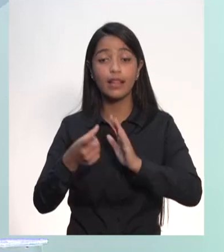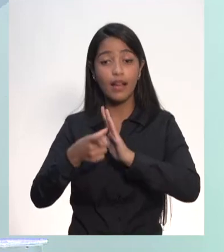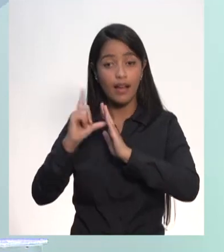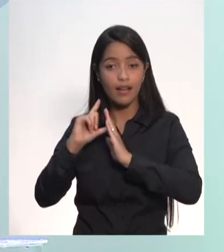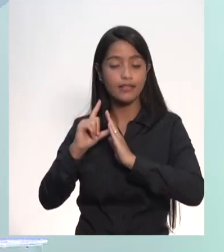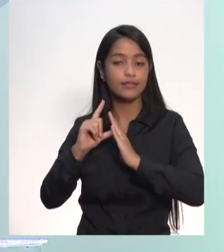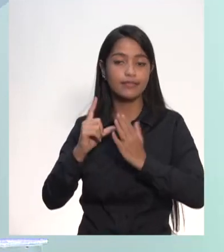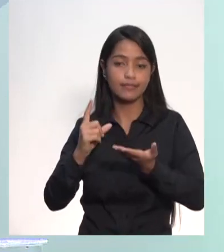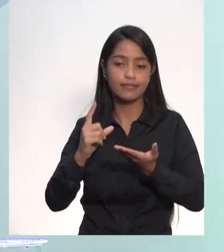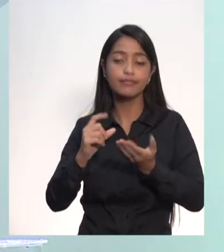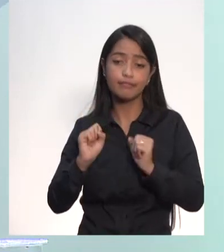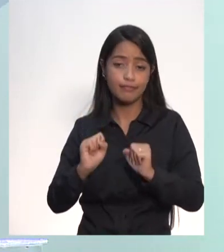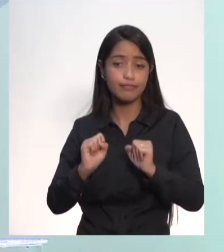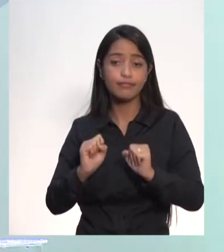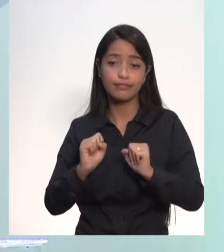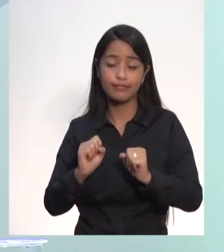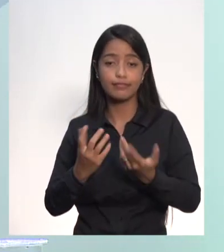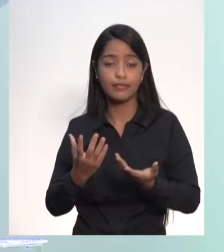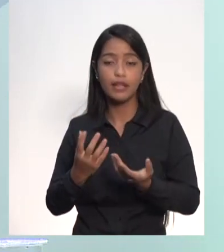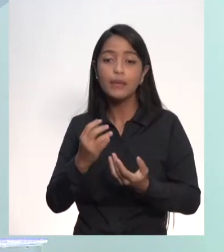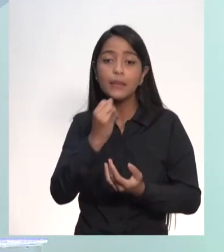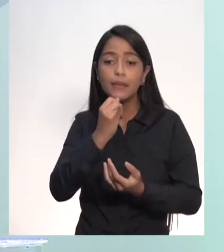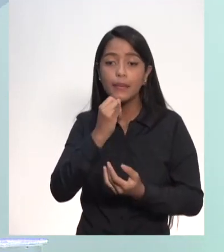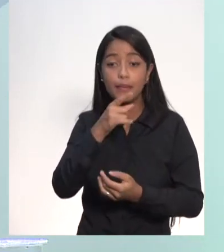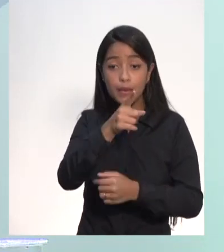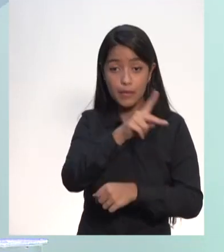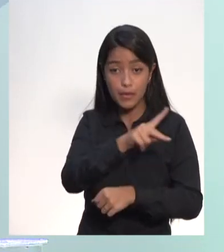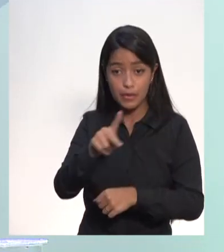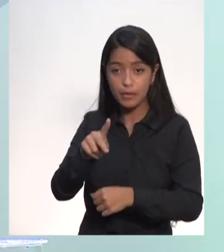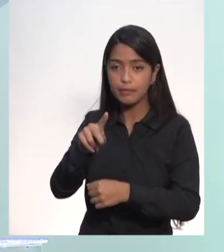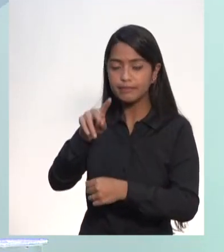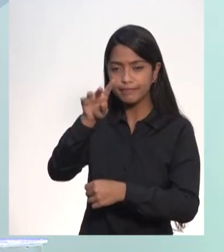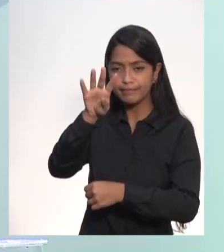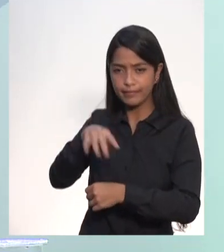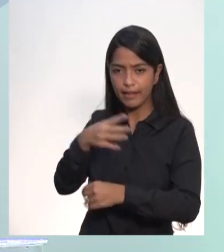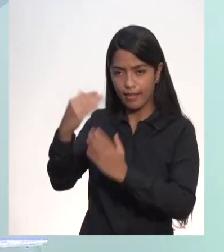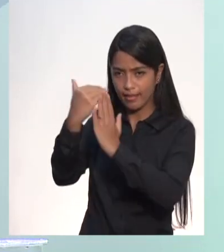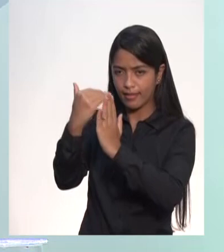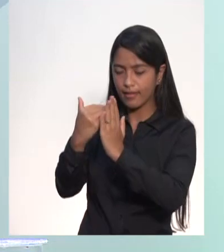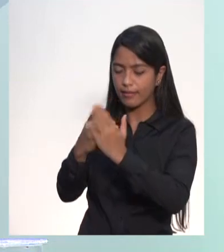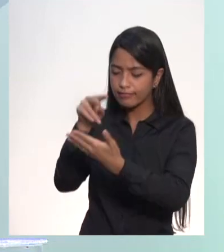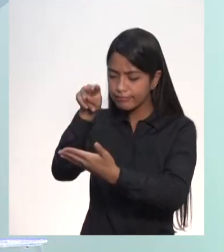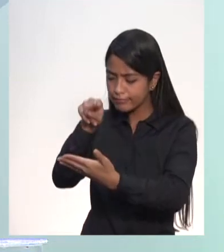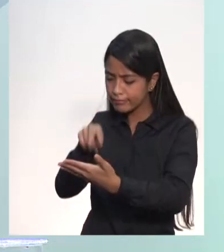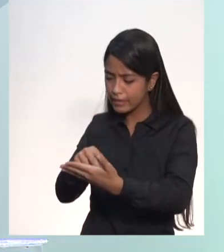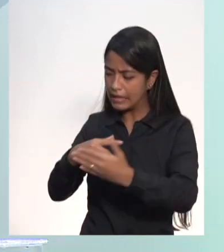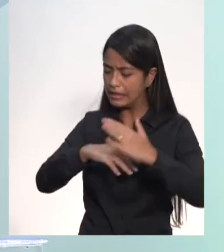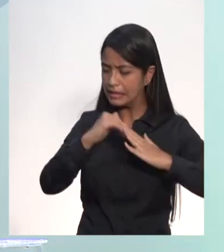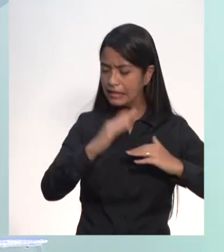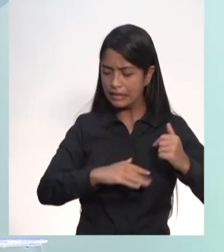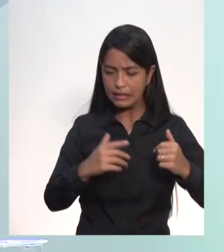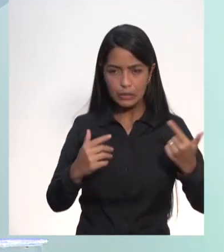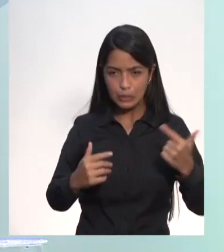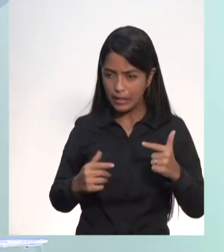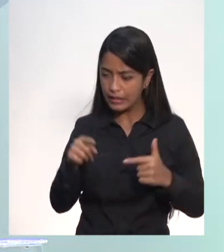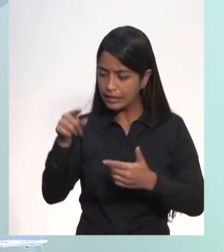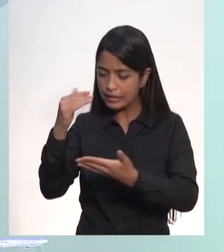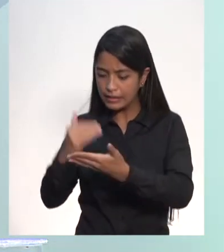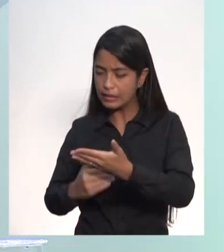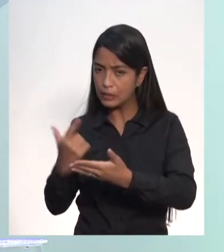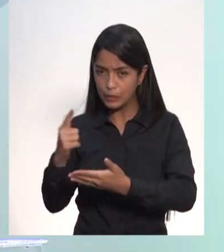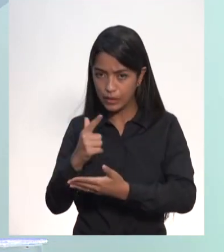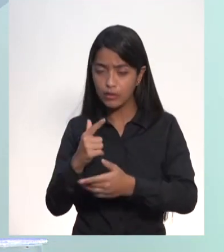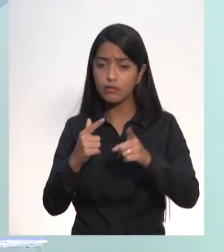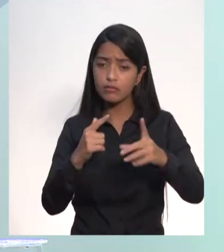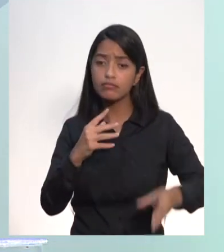elaboradas a partir de algumas habilidades que não entraram na lista das essenciais. Então, é importante que elas também venham compor